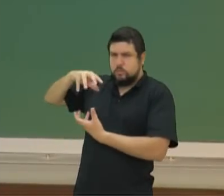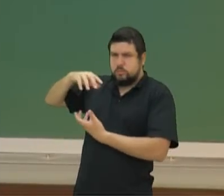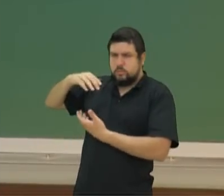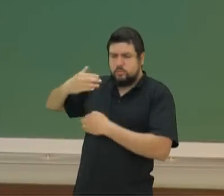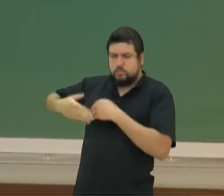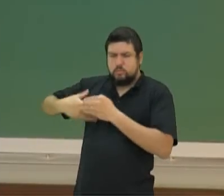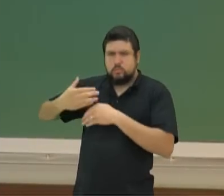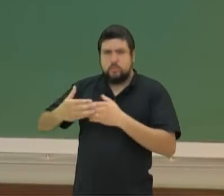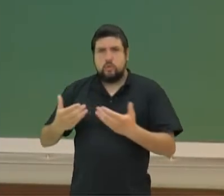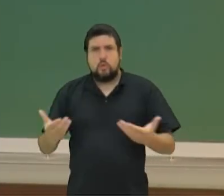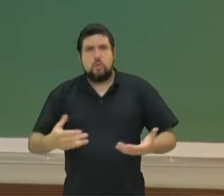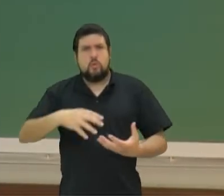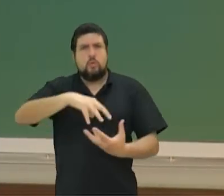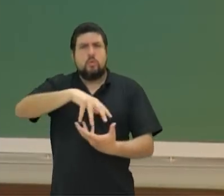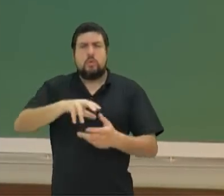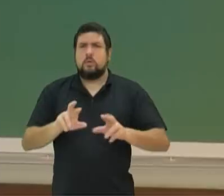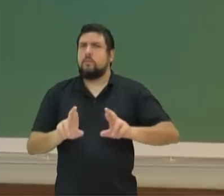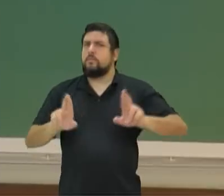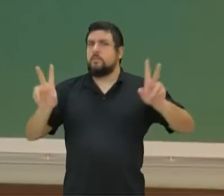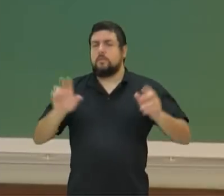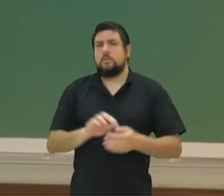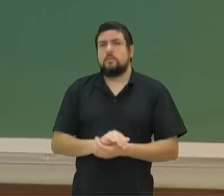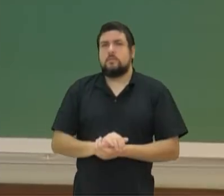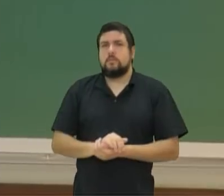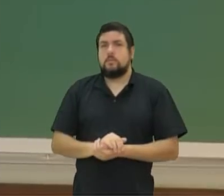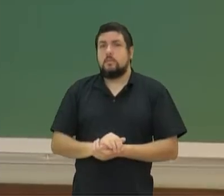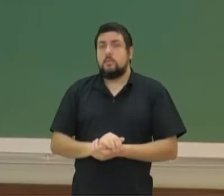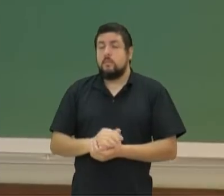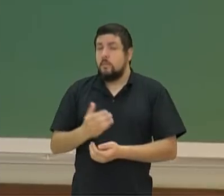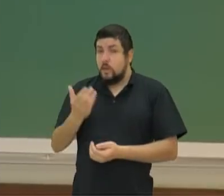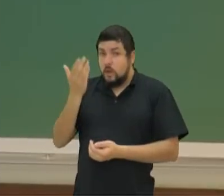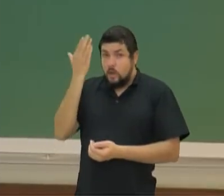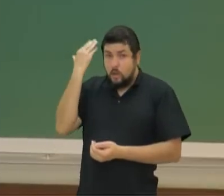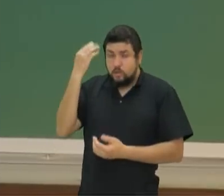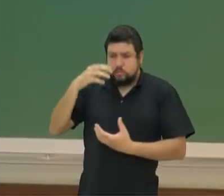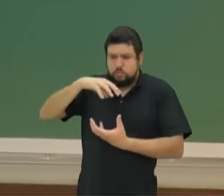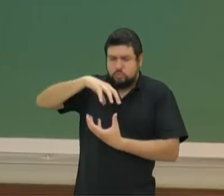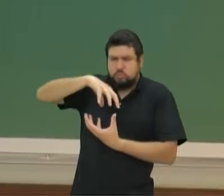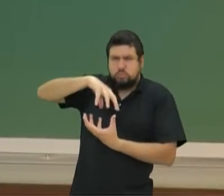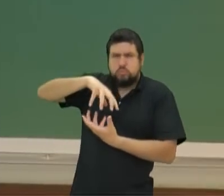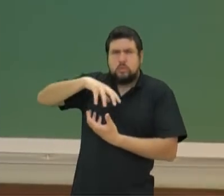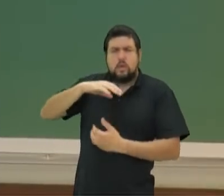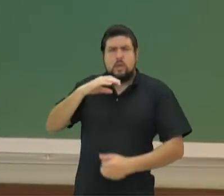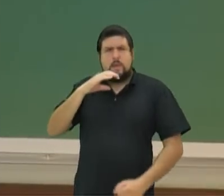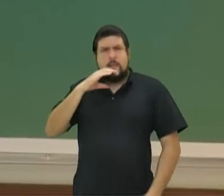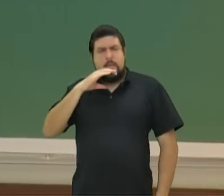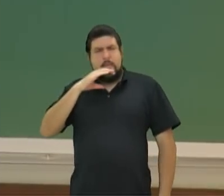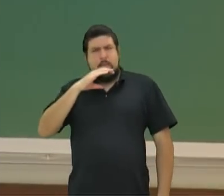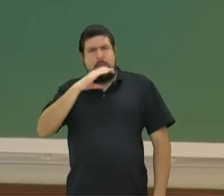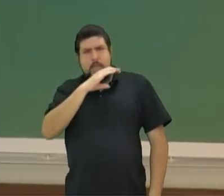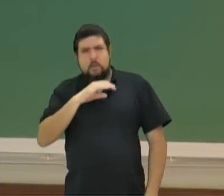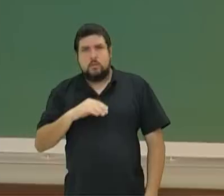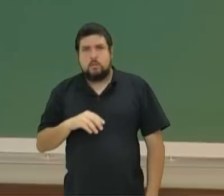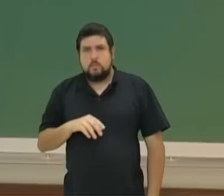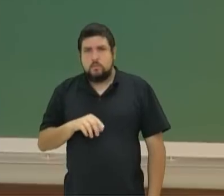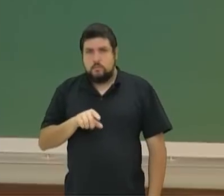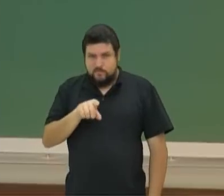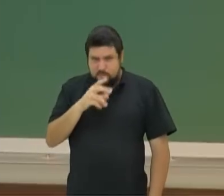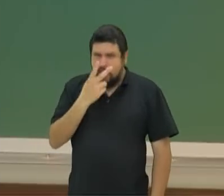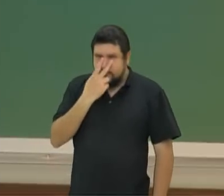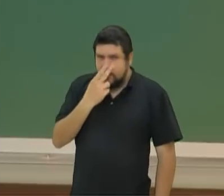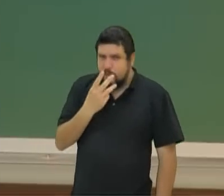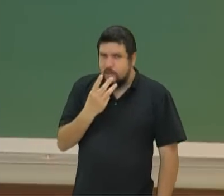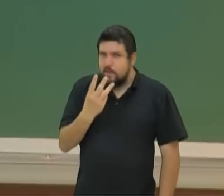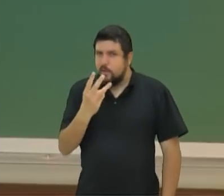atual. A temperatura naquela época era extremamente quente. Se você aí acha que 30, 40 graus